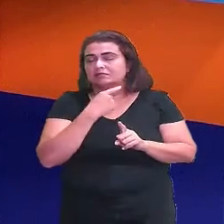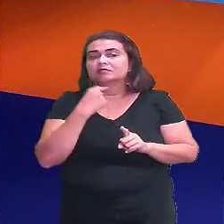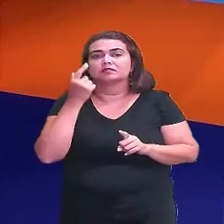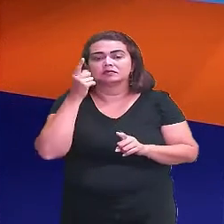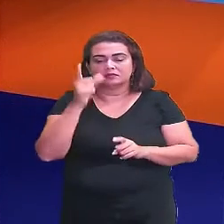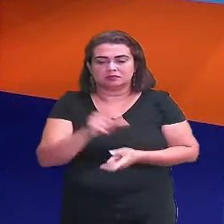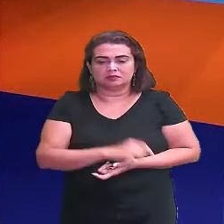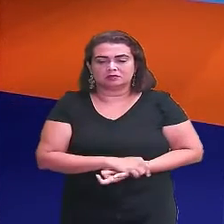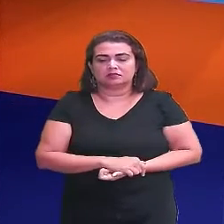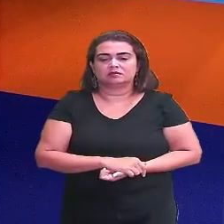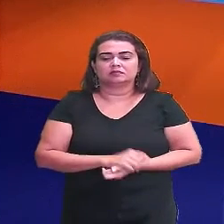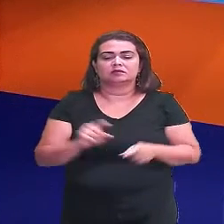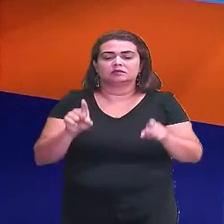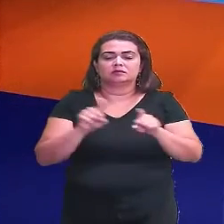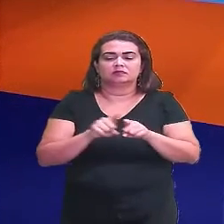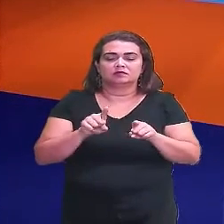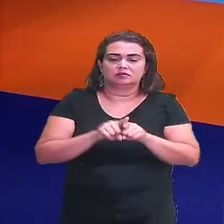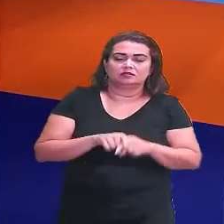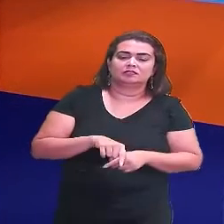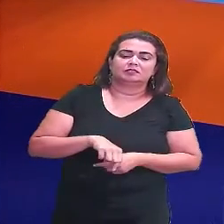uma vez, então ela também é